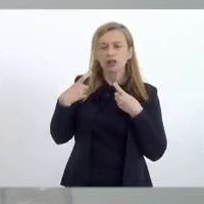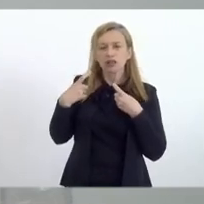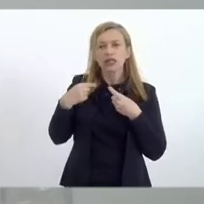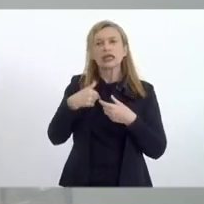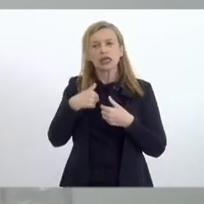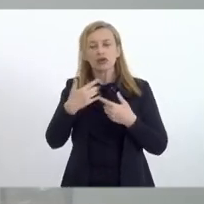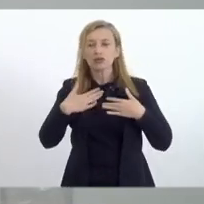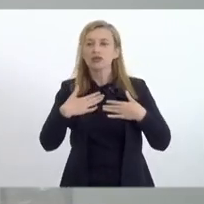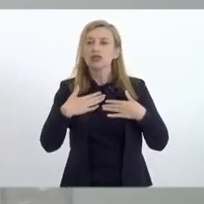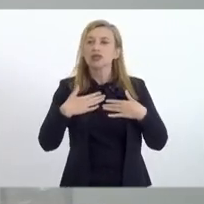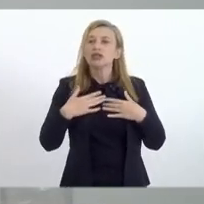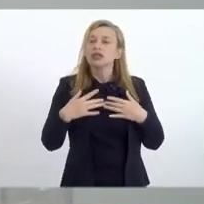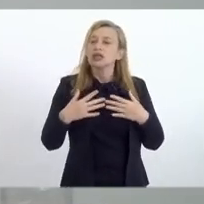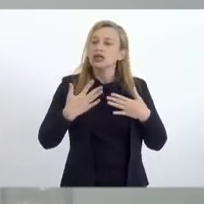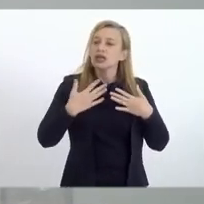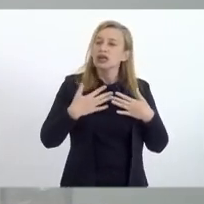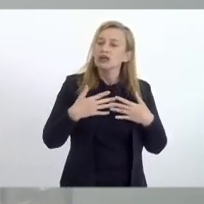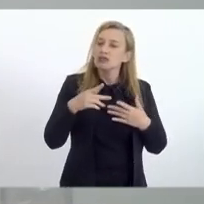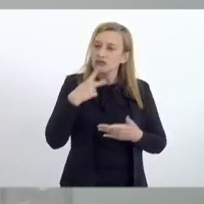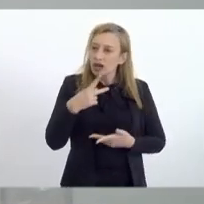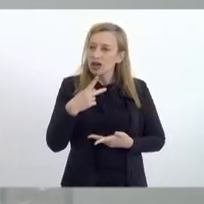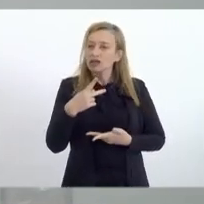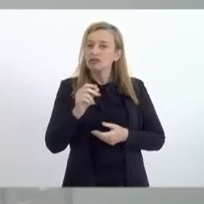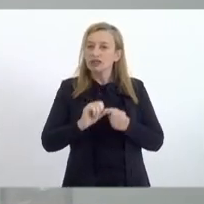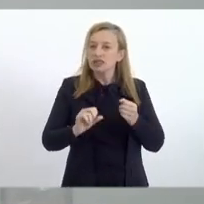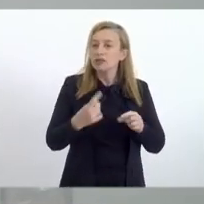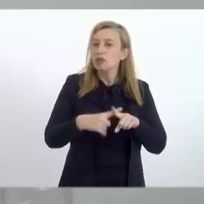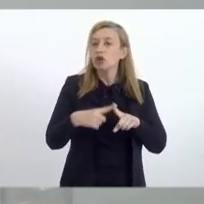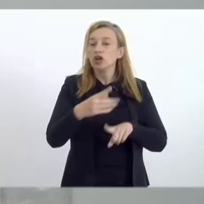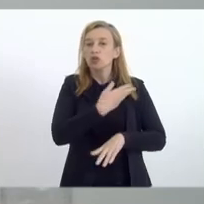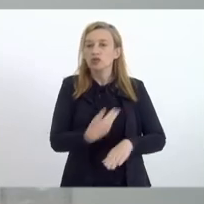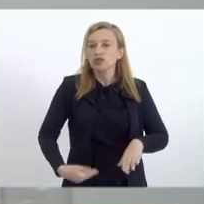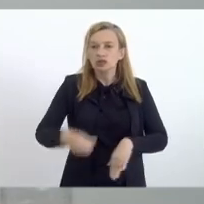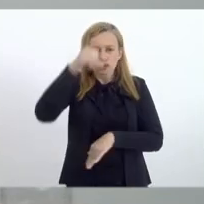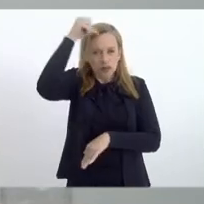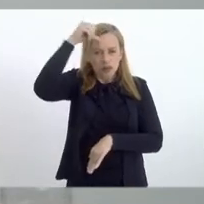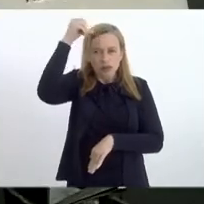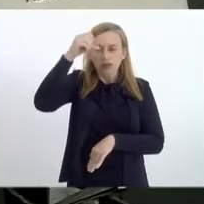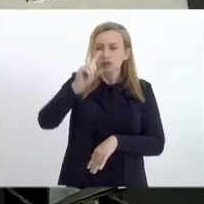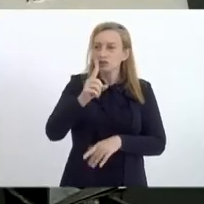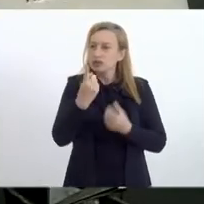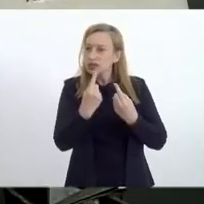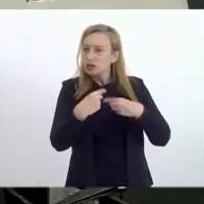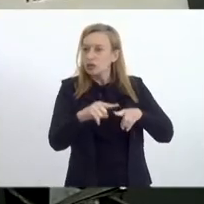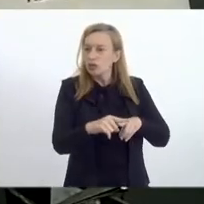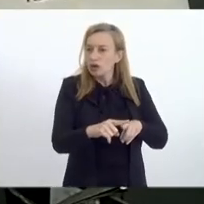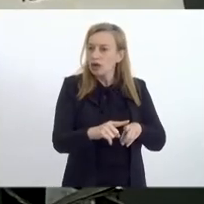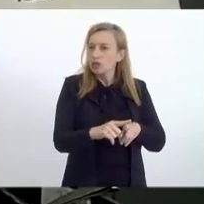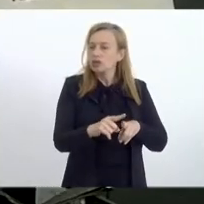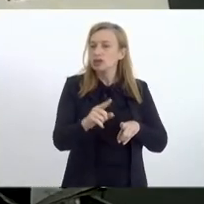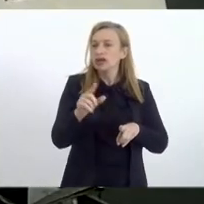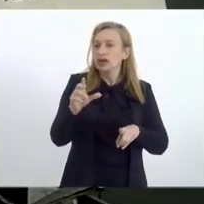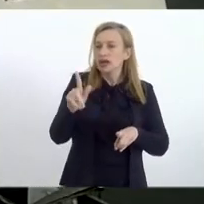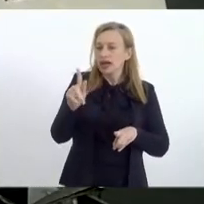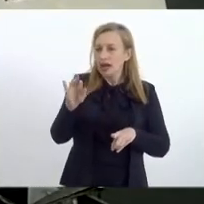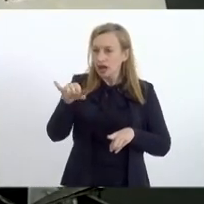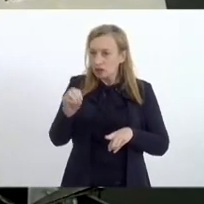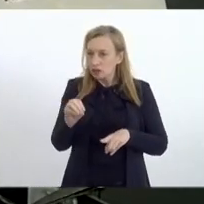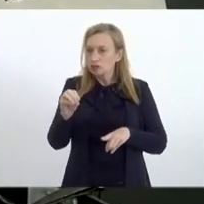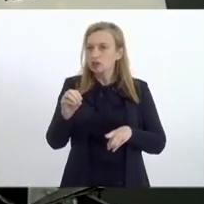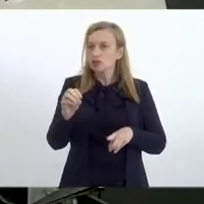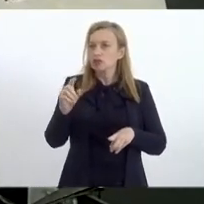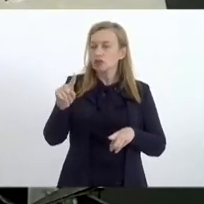fico muito à vontade de fazê-lo, porque o governador Cláudio Castro não tem abusado dos cargos em comissão, ao contrário. Tem tido uma política